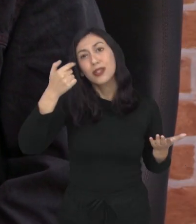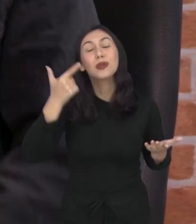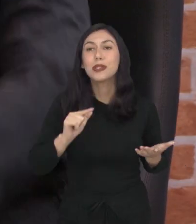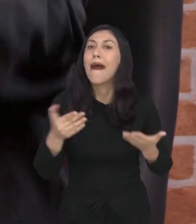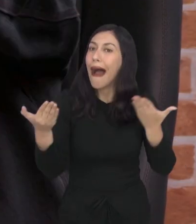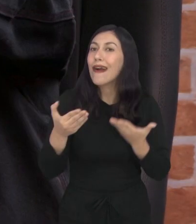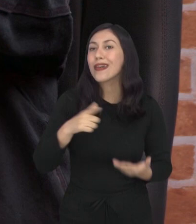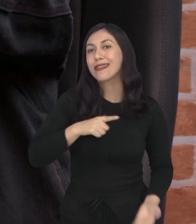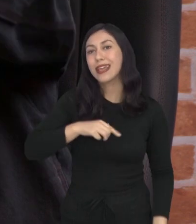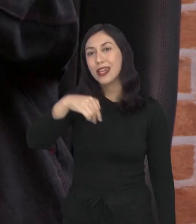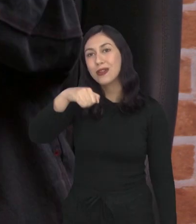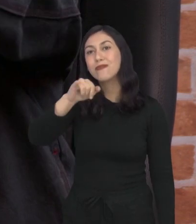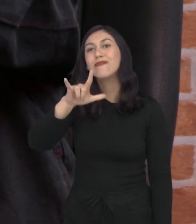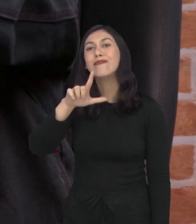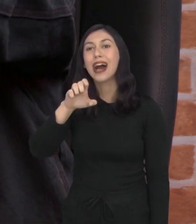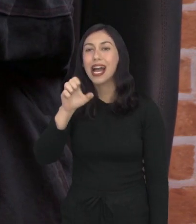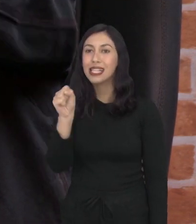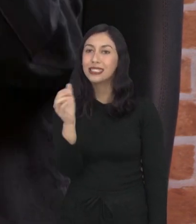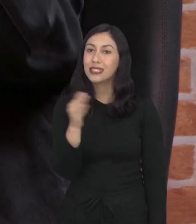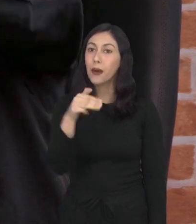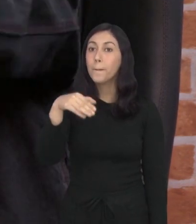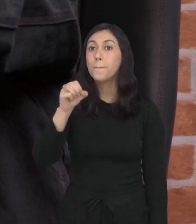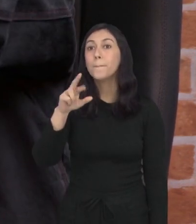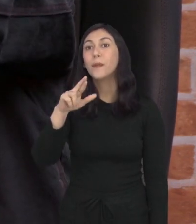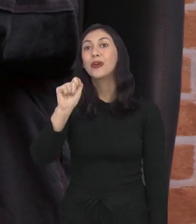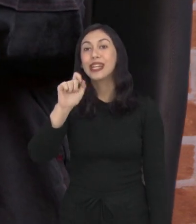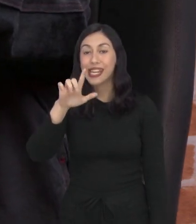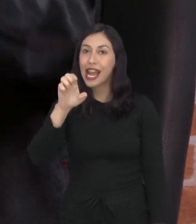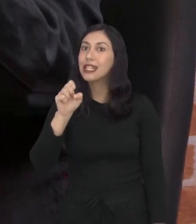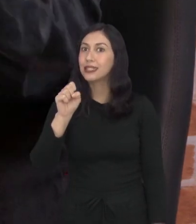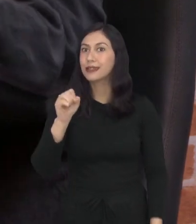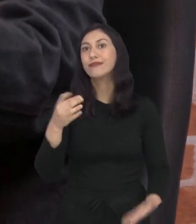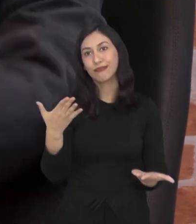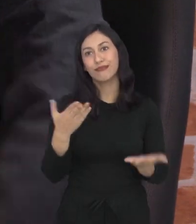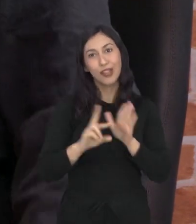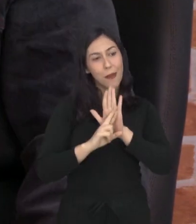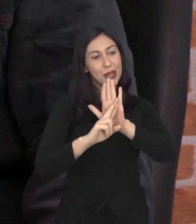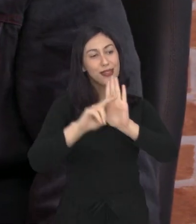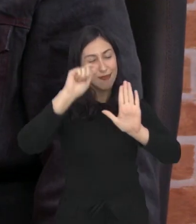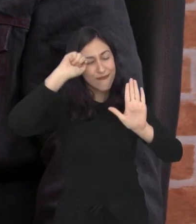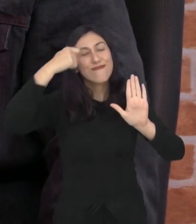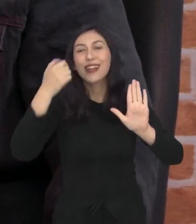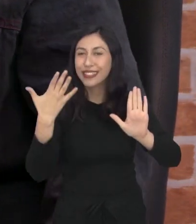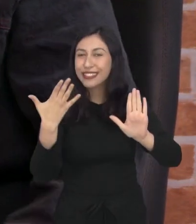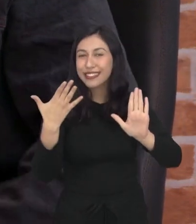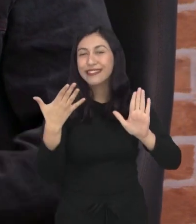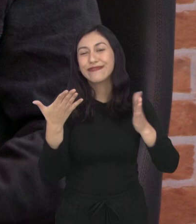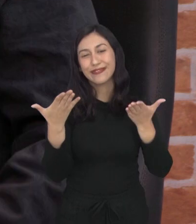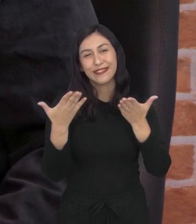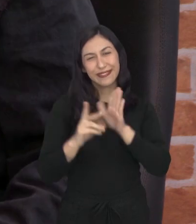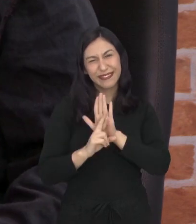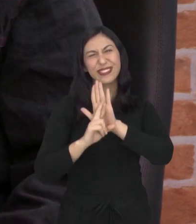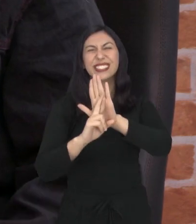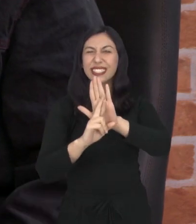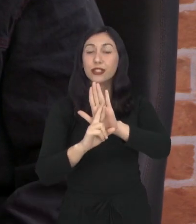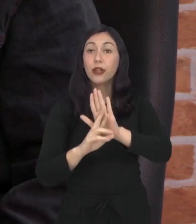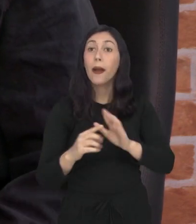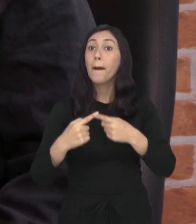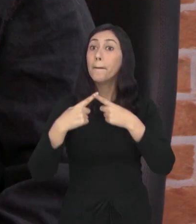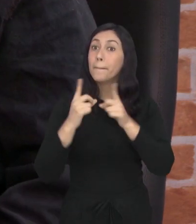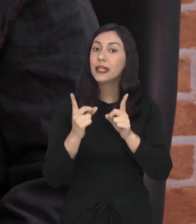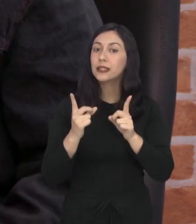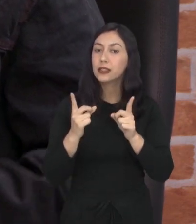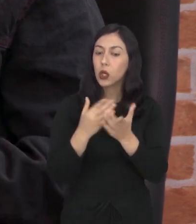cara. Agora tem o Miles Morales, que lançou o segundo filme. Não perca esse filme no cinema. E é isso, porque é um super-herói negro também, que veio dali, tipo, na